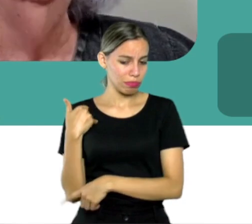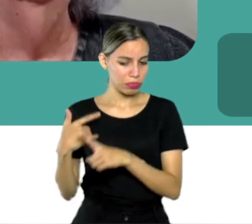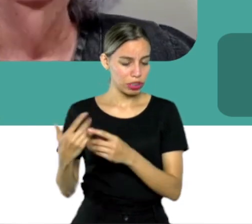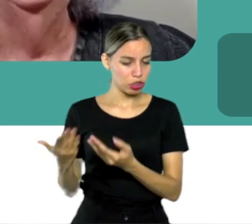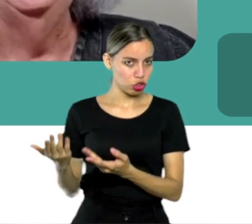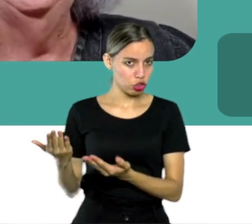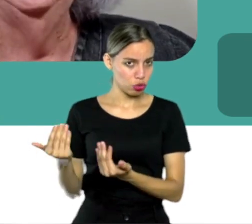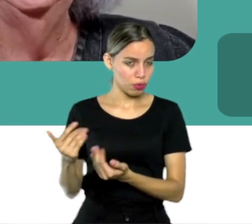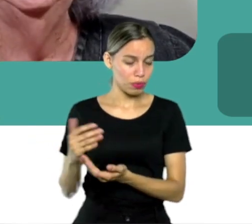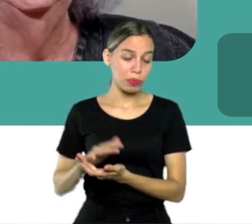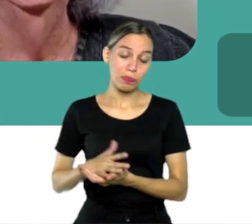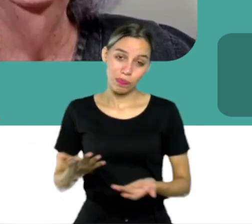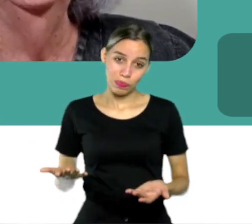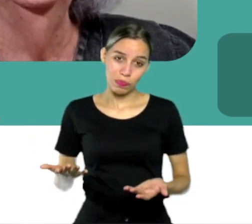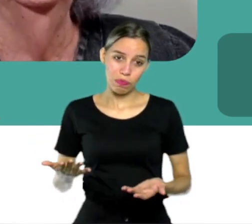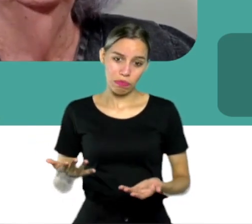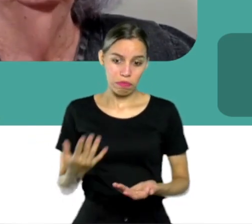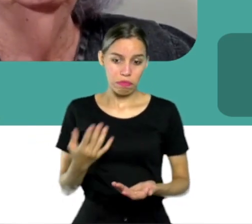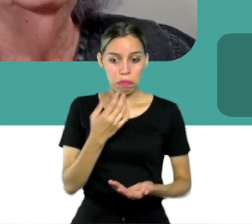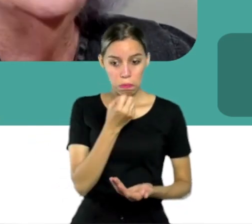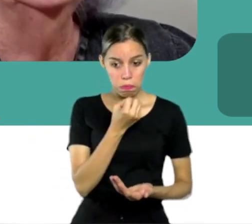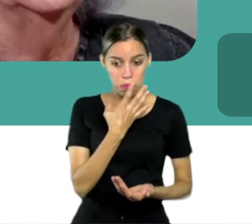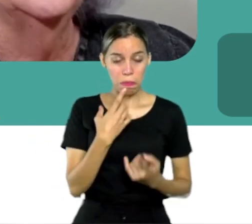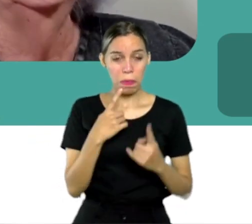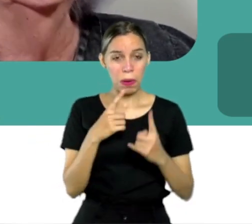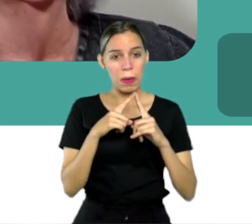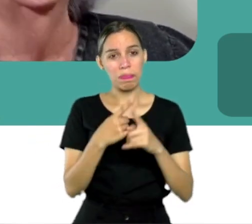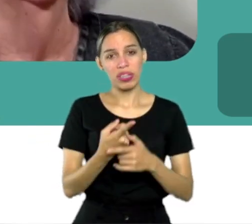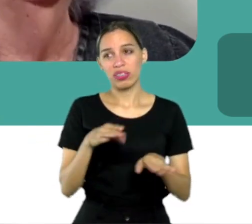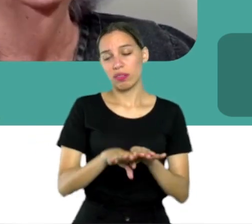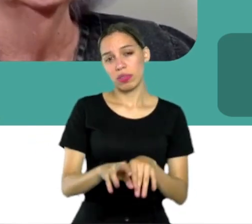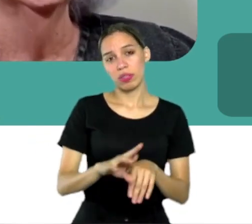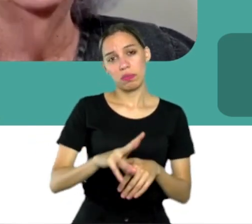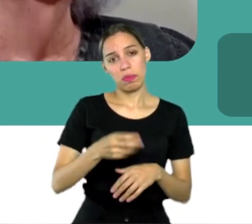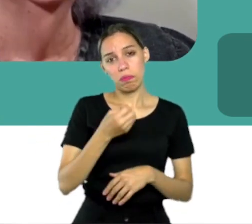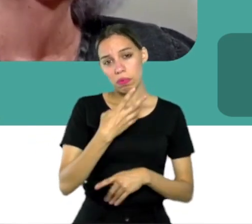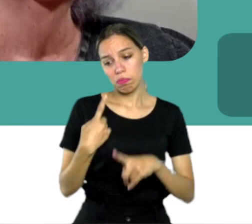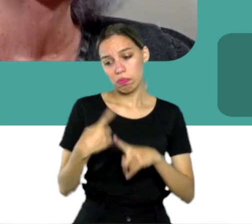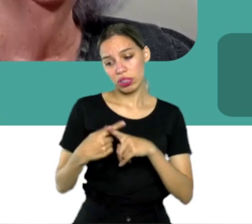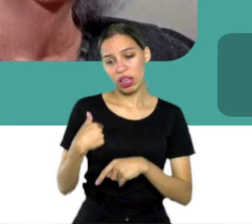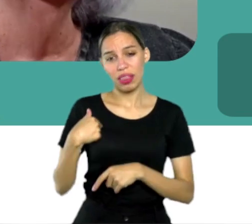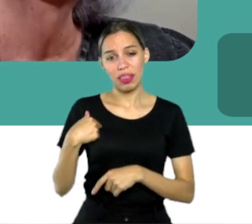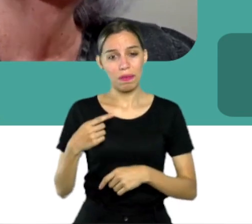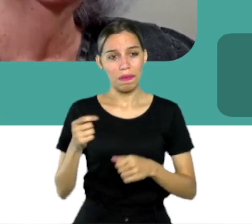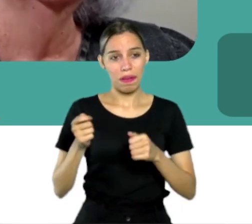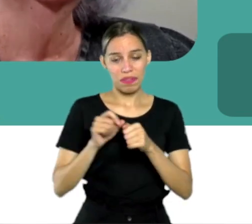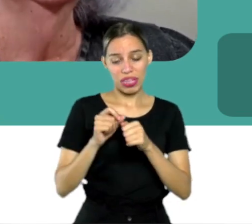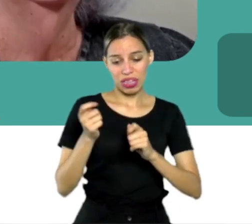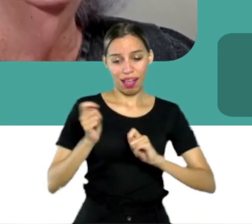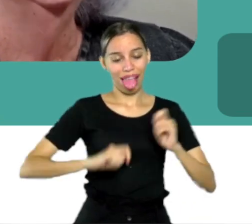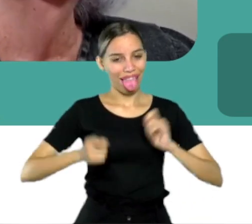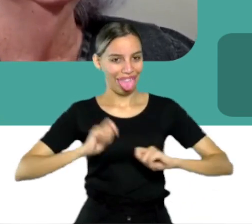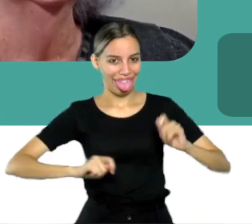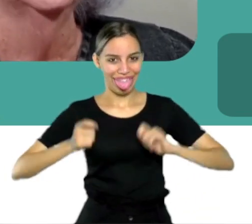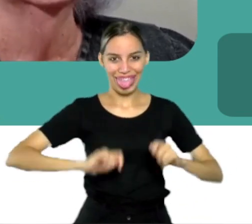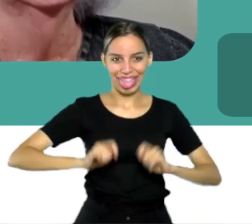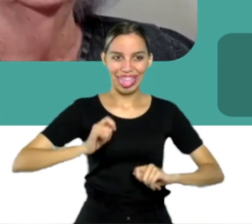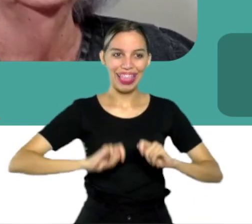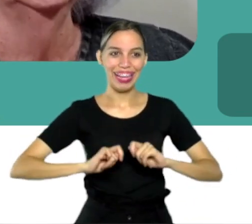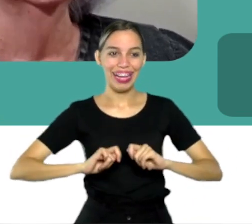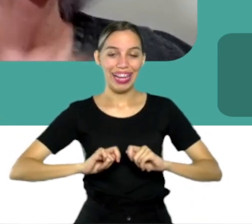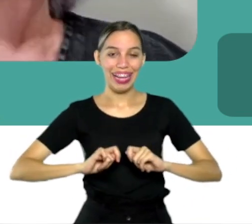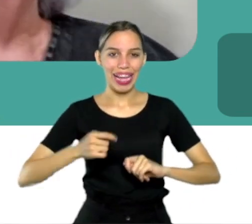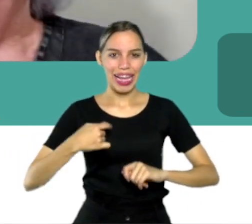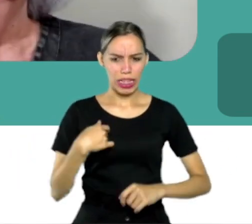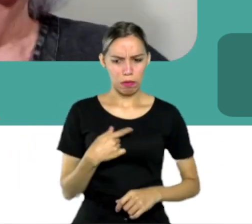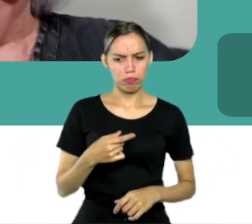porque eu malandrei na escola um pouco, eu tirava notas ótimas, mas assim, não era uma dedicação, e